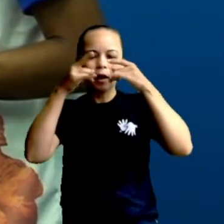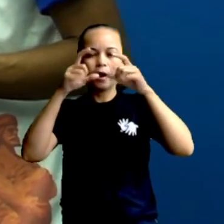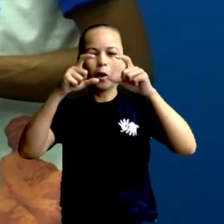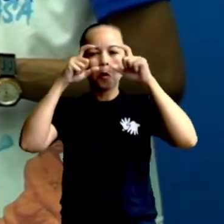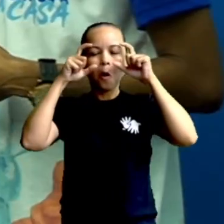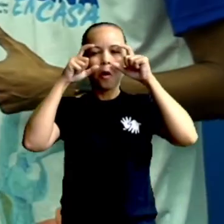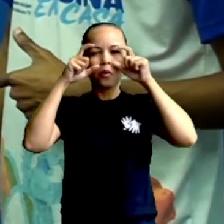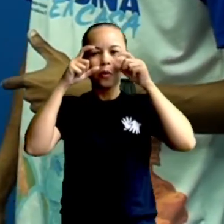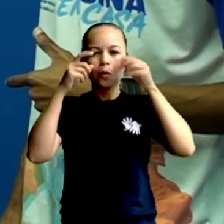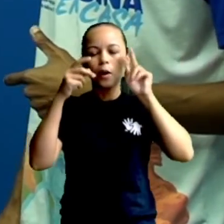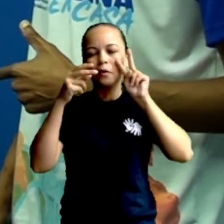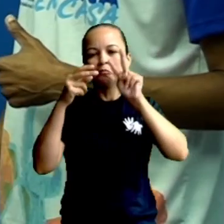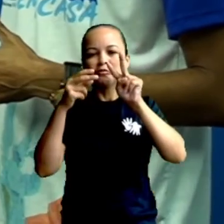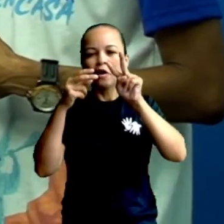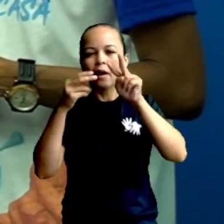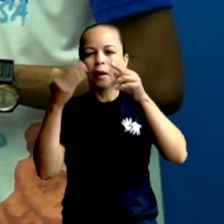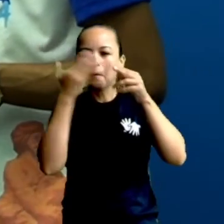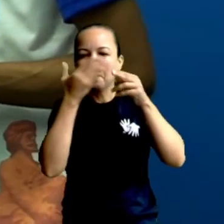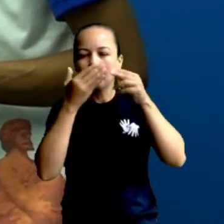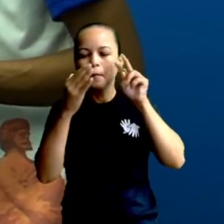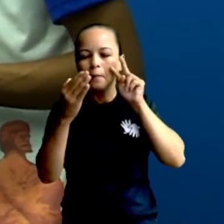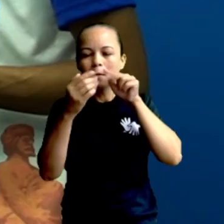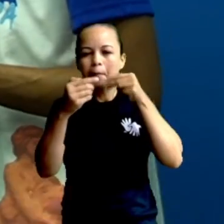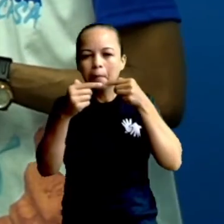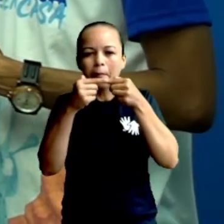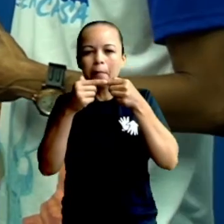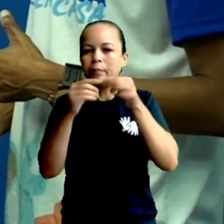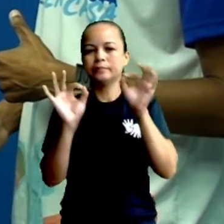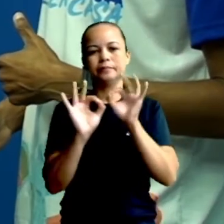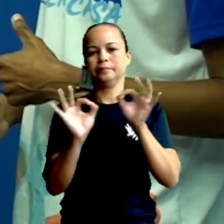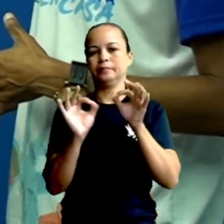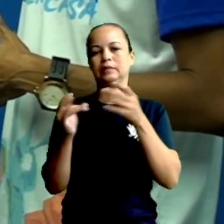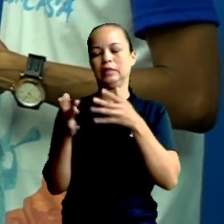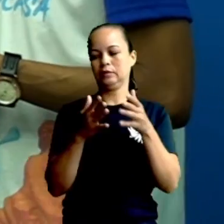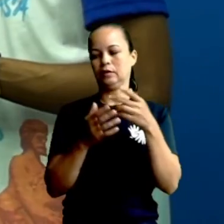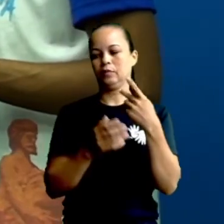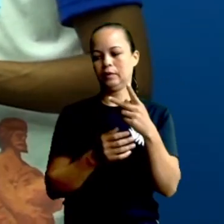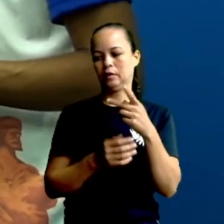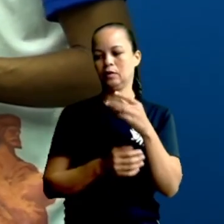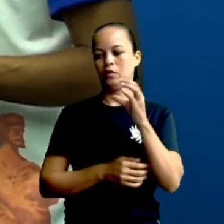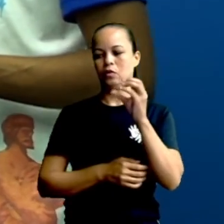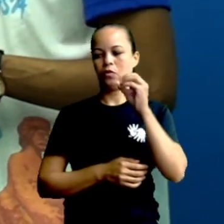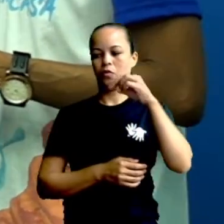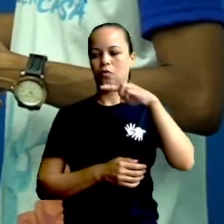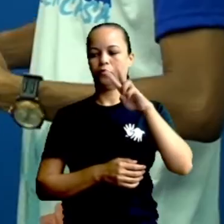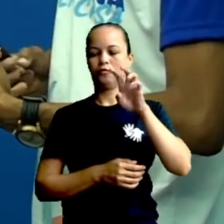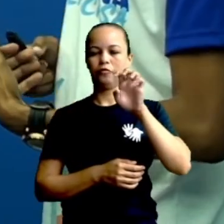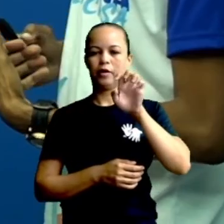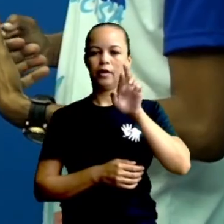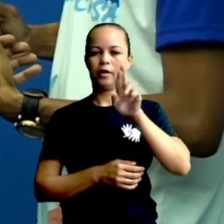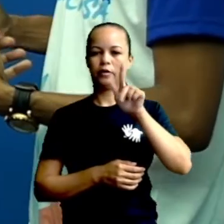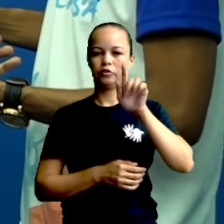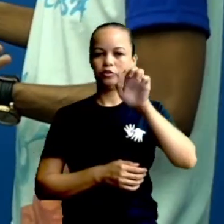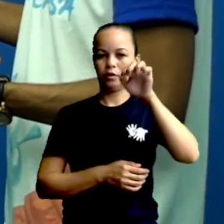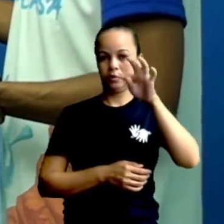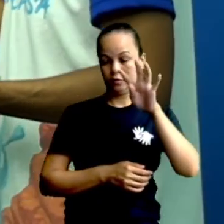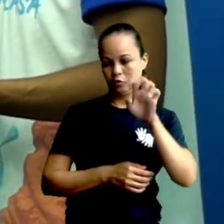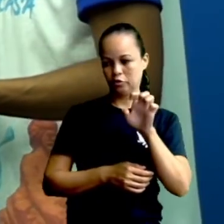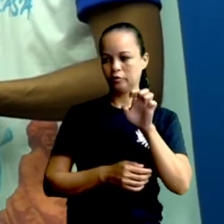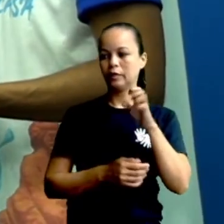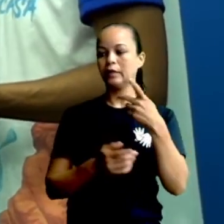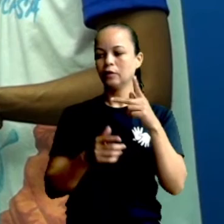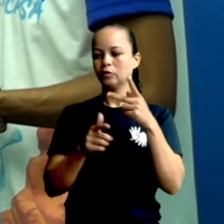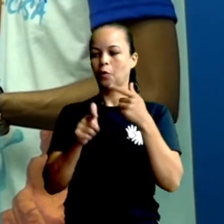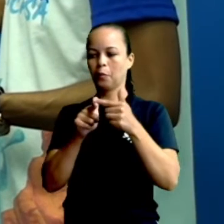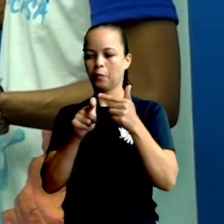Uma lente convergente, tá? É uma lente convergente. Então tem exemplo aqui, ó, de uma pessoa com